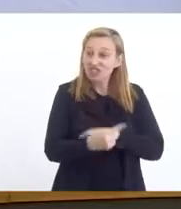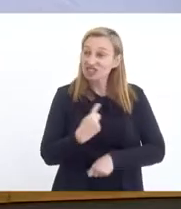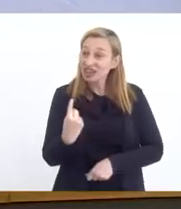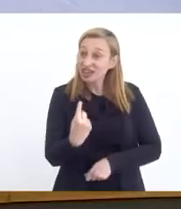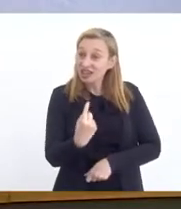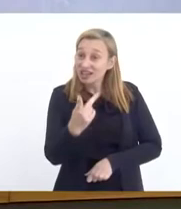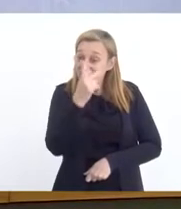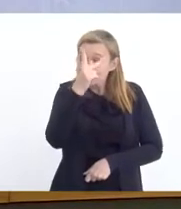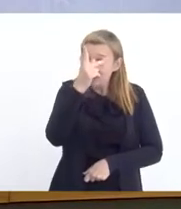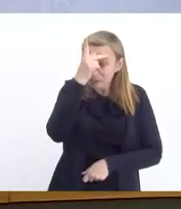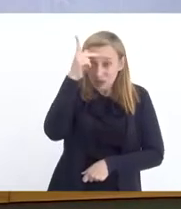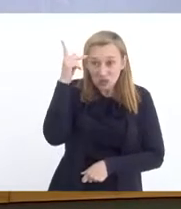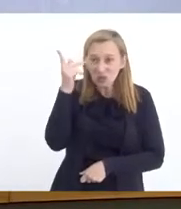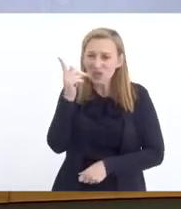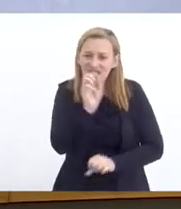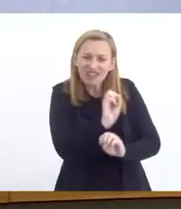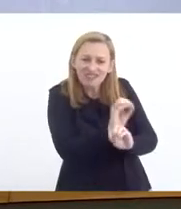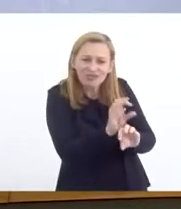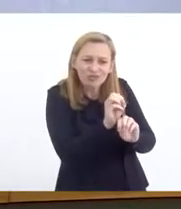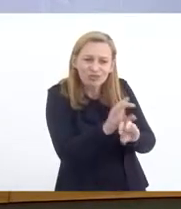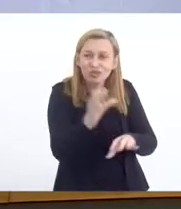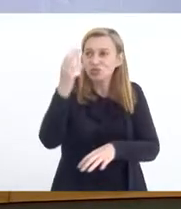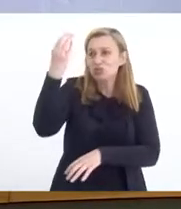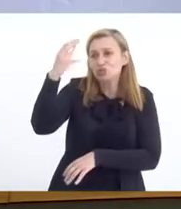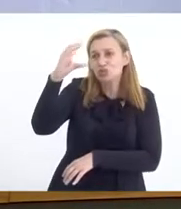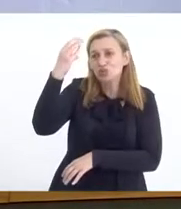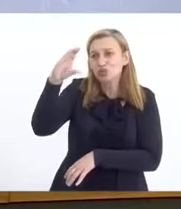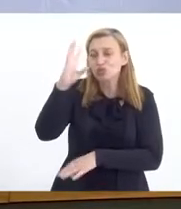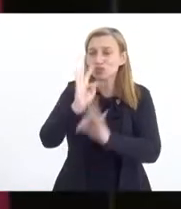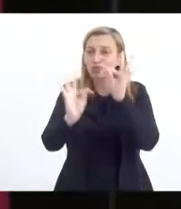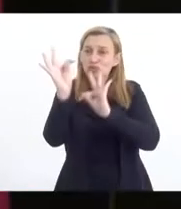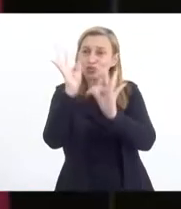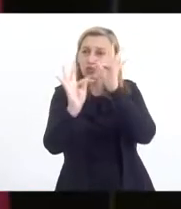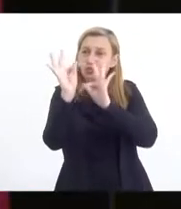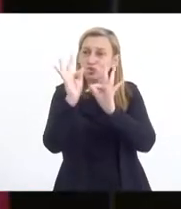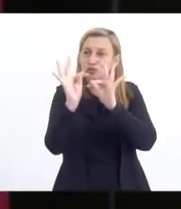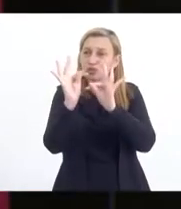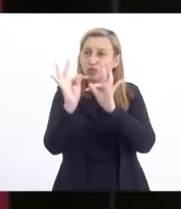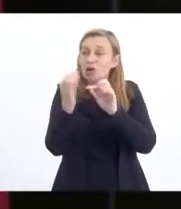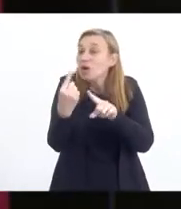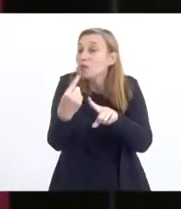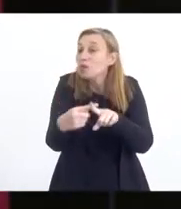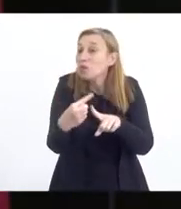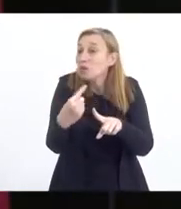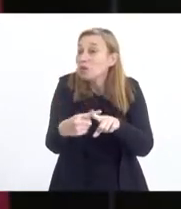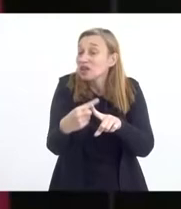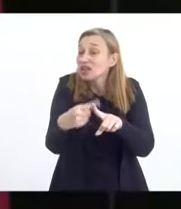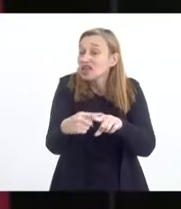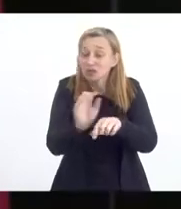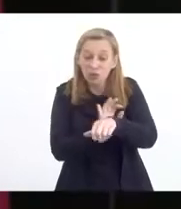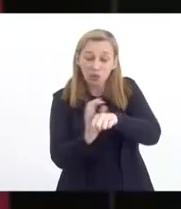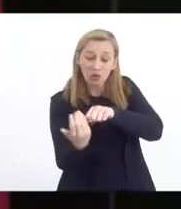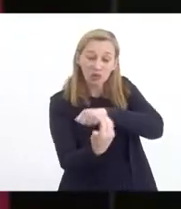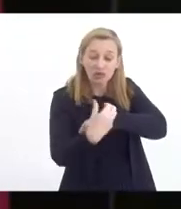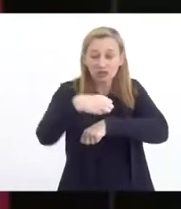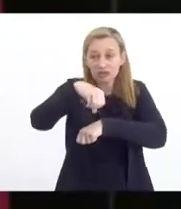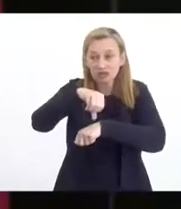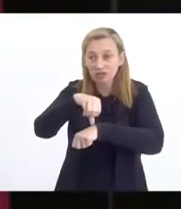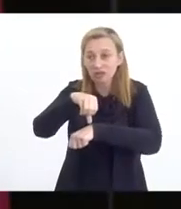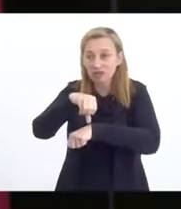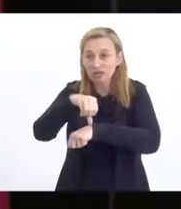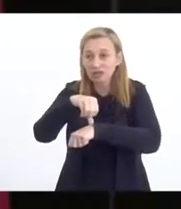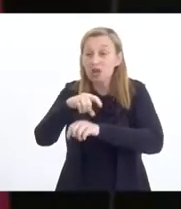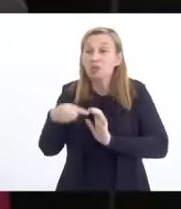aí eu falo na educação, na ciência e na tecnologia, porque diante da Covid-19,